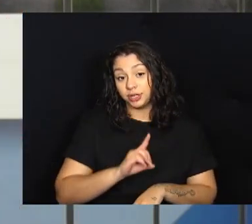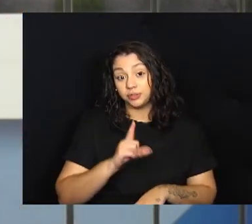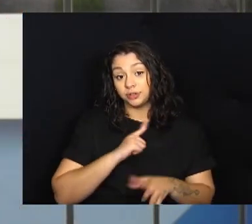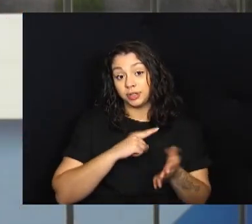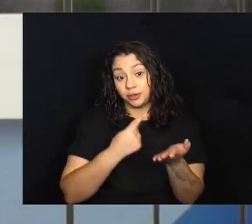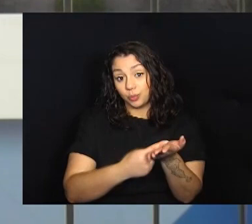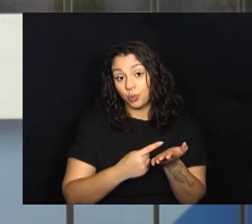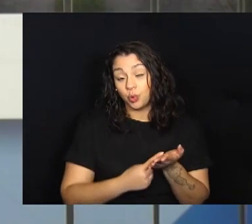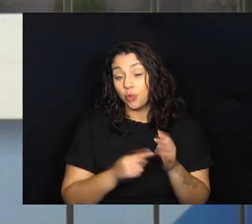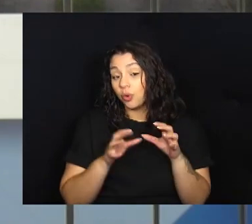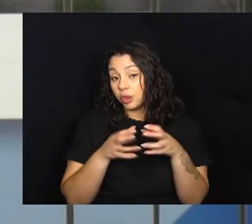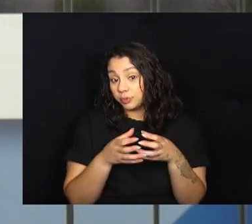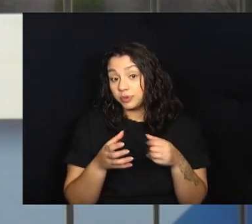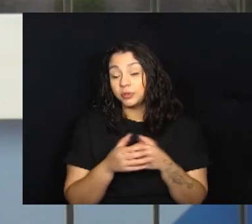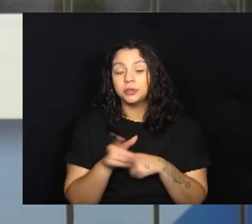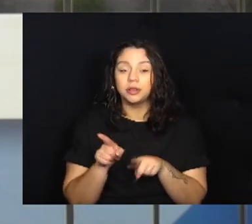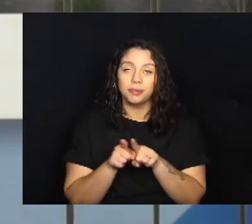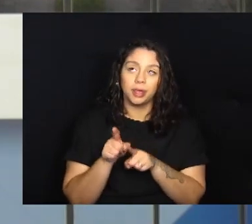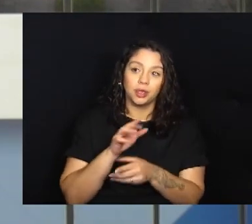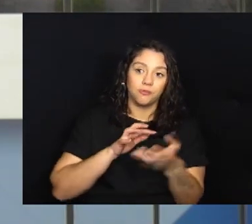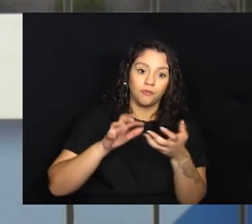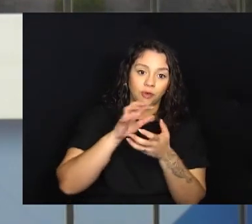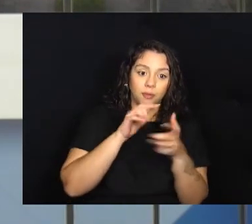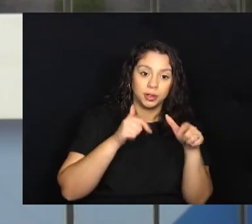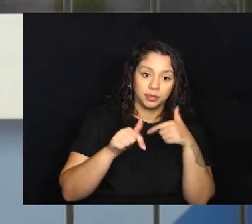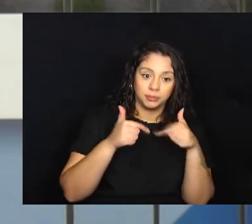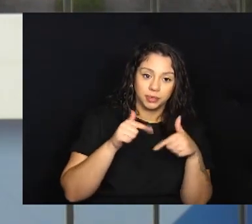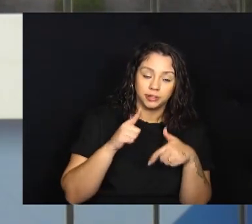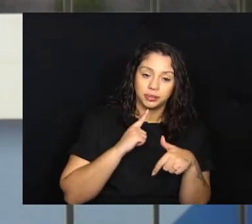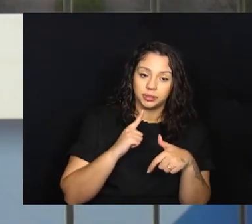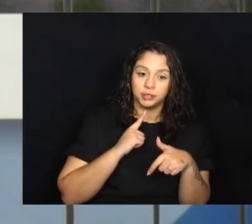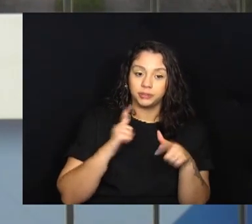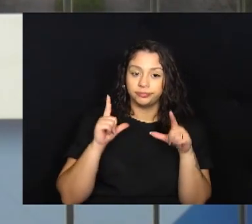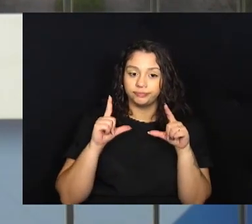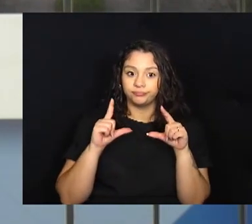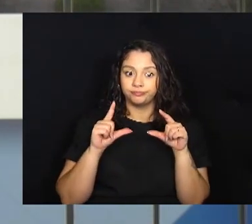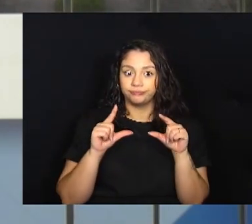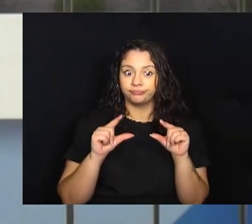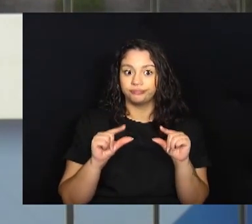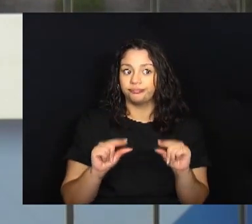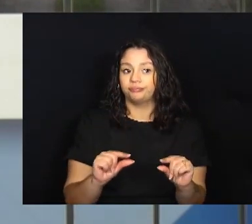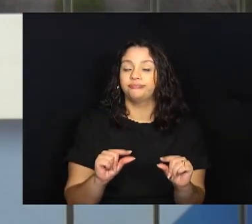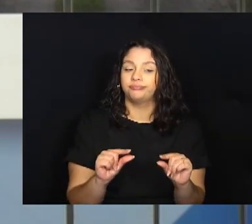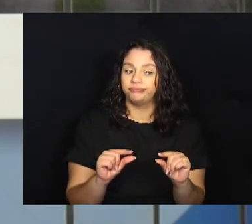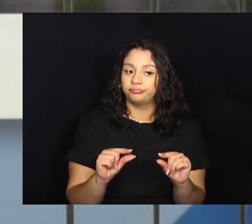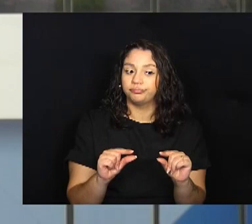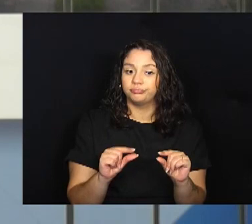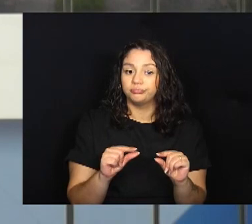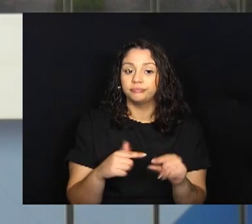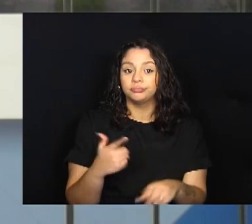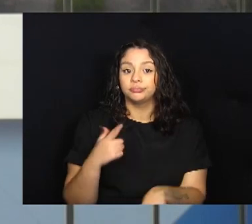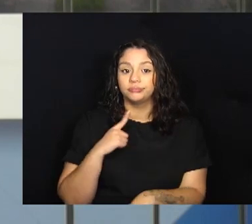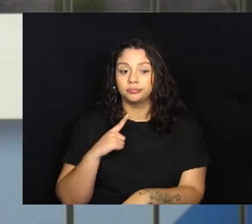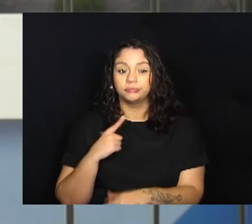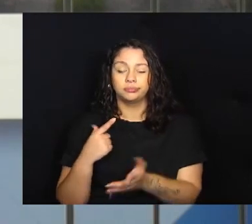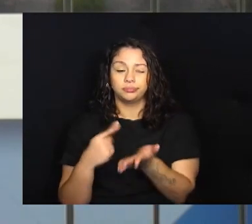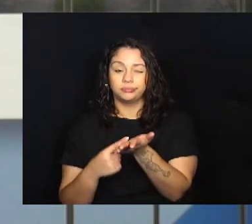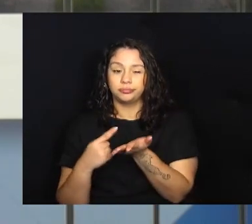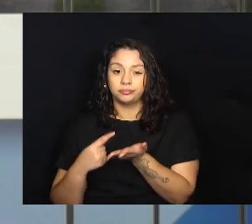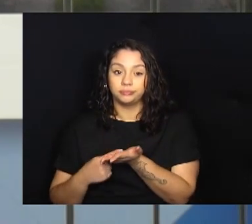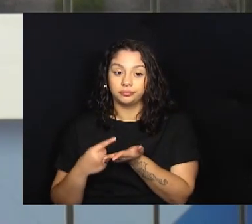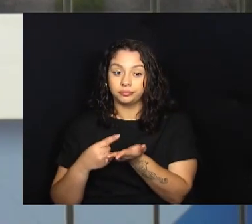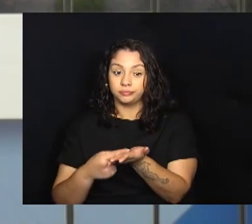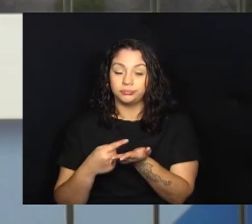embora também a reforma trabalhista tenha, né, acabado quando o negociado vale mais